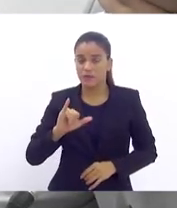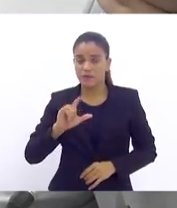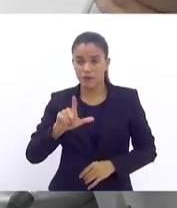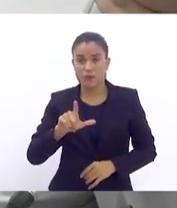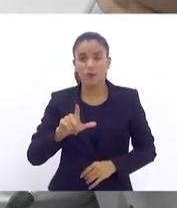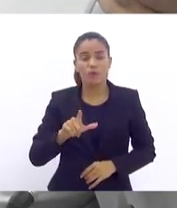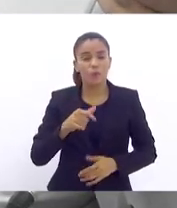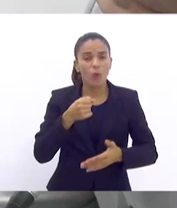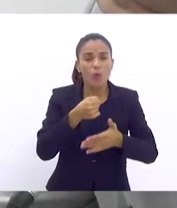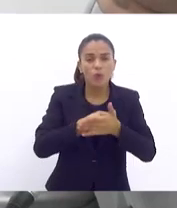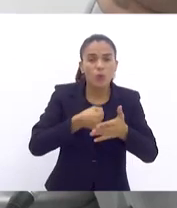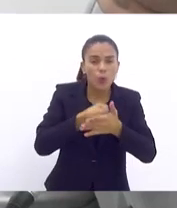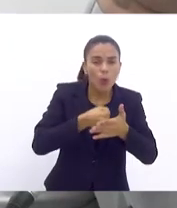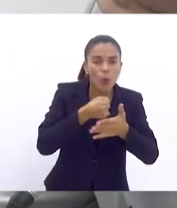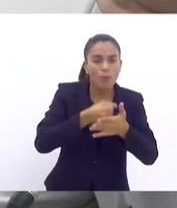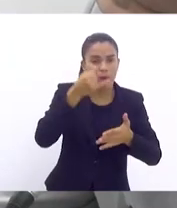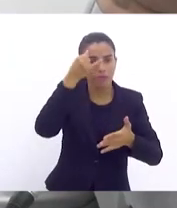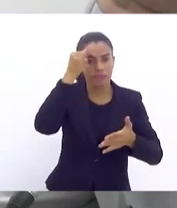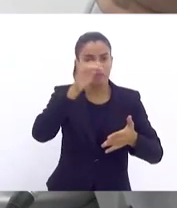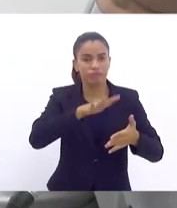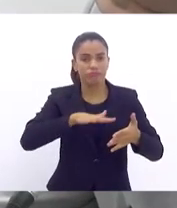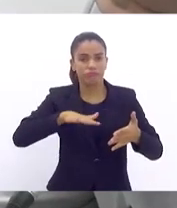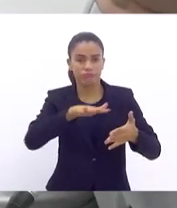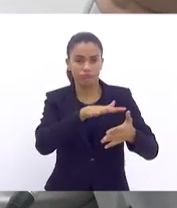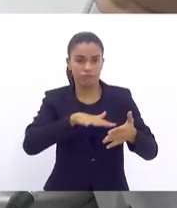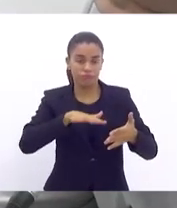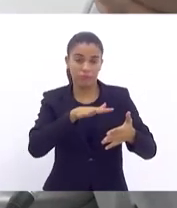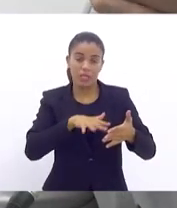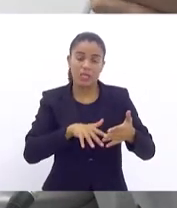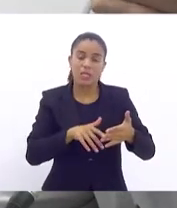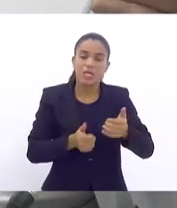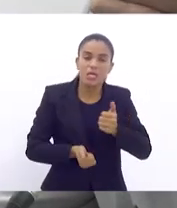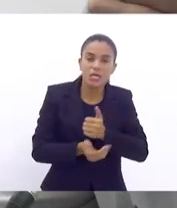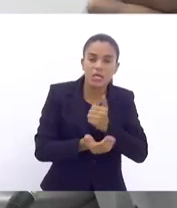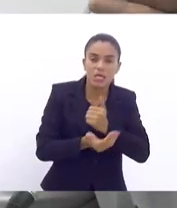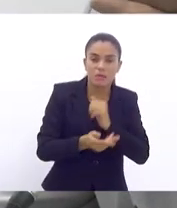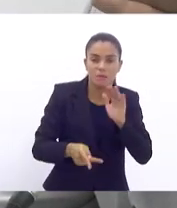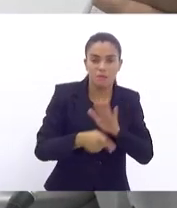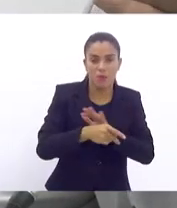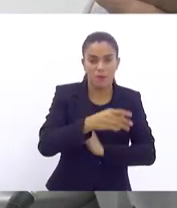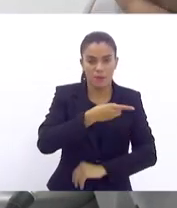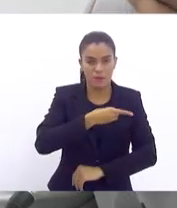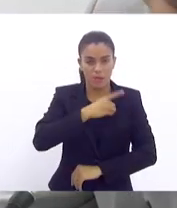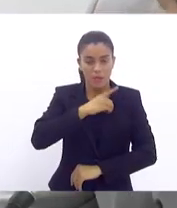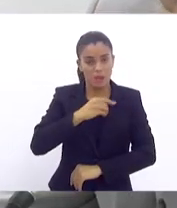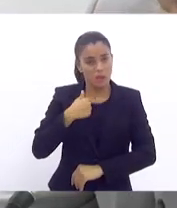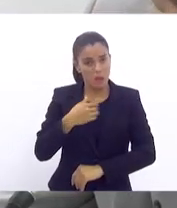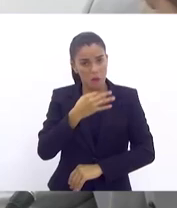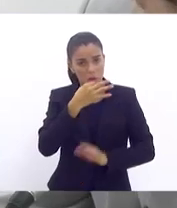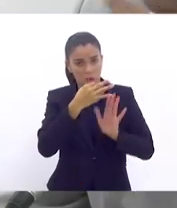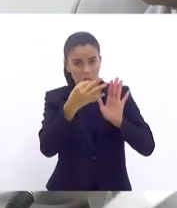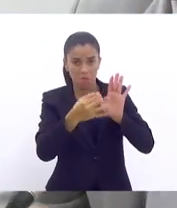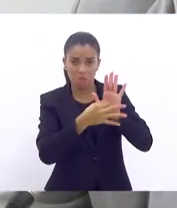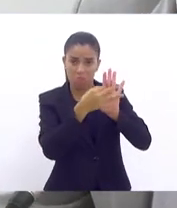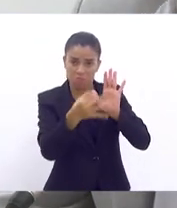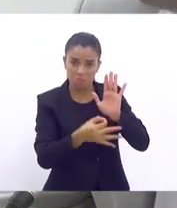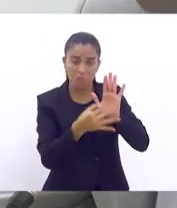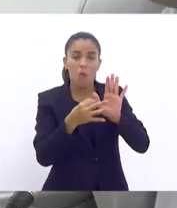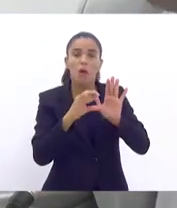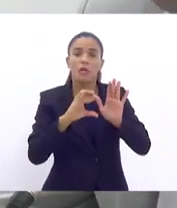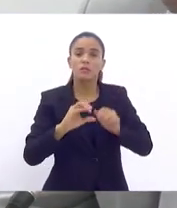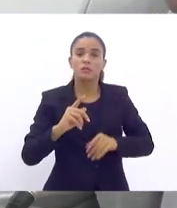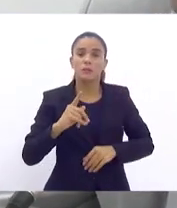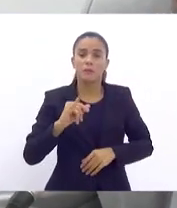combate ao crimes no âmbito de serviços Delegados E aí eu fiz essa essa proposição de uma CPI Ampla sobre